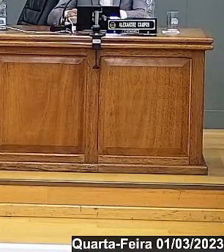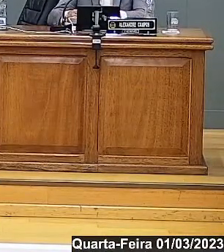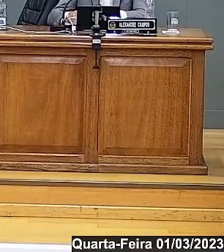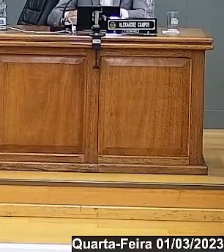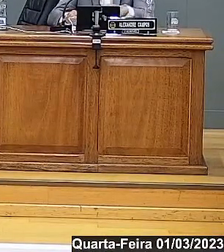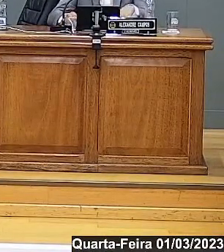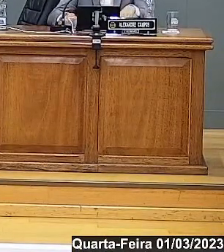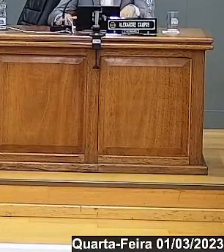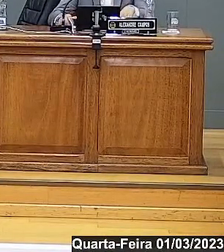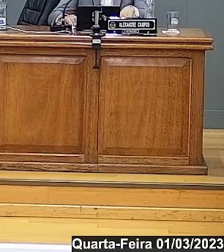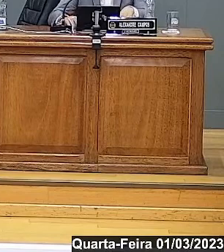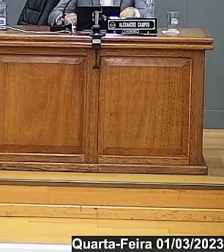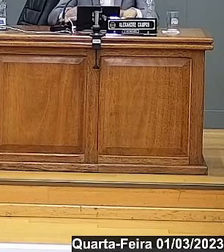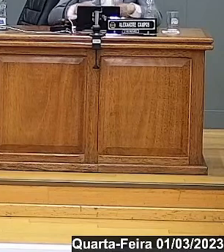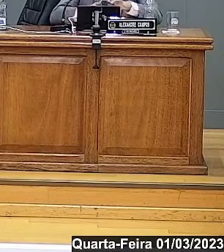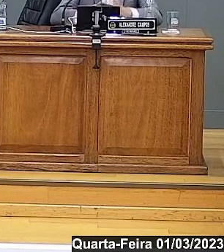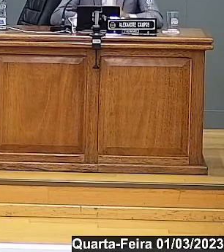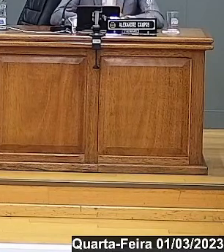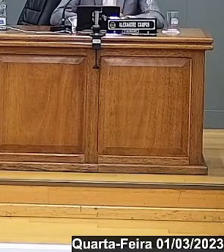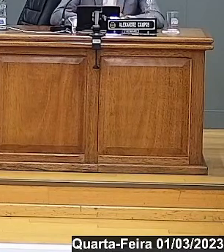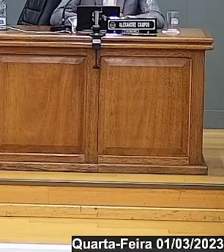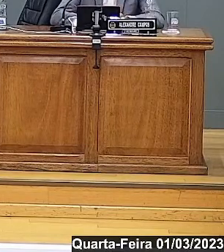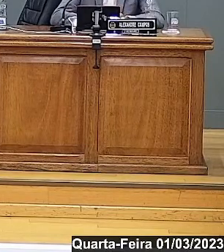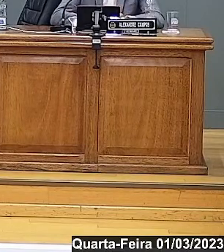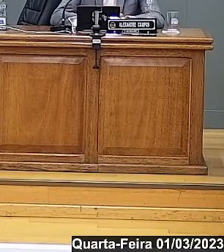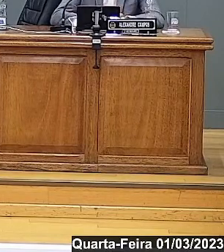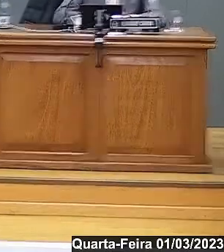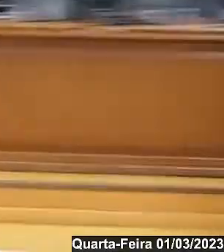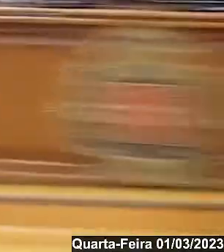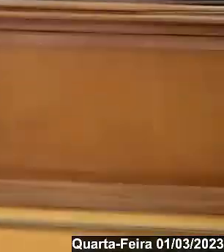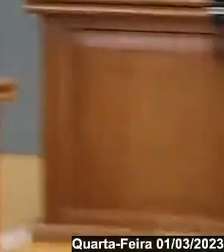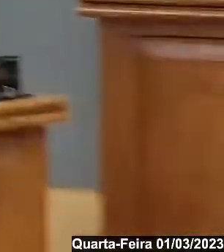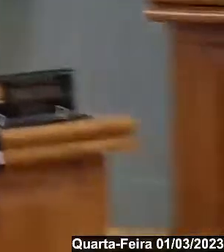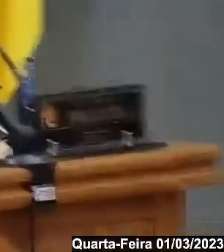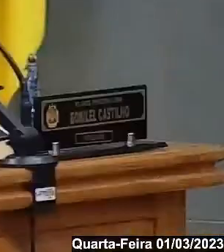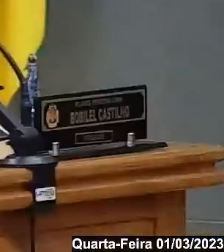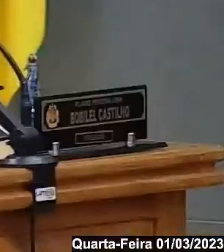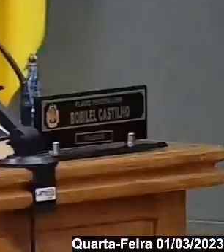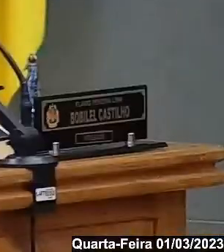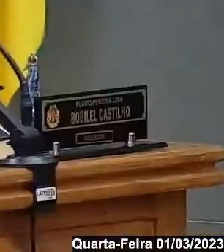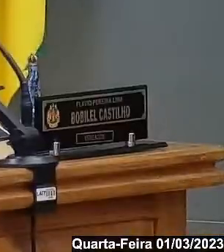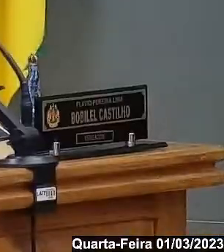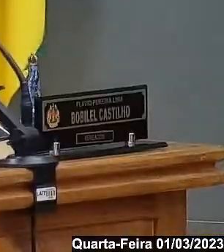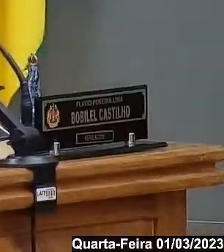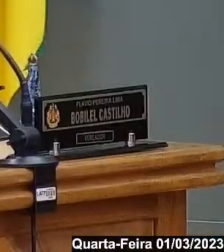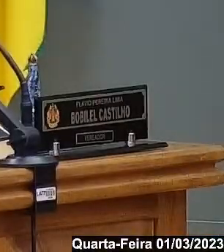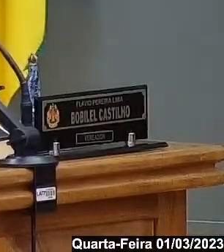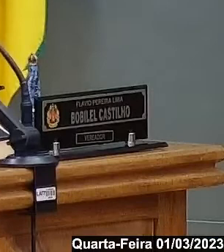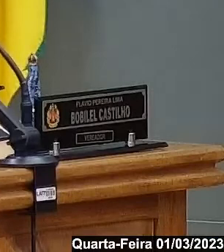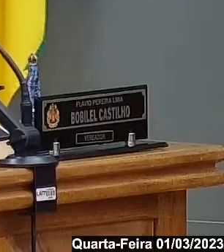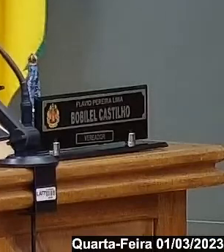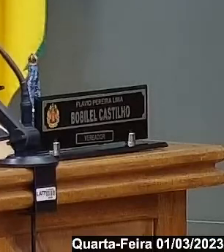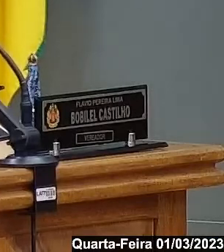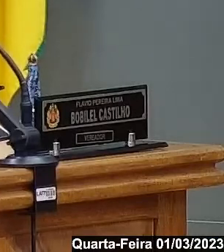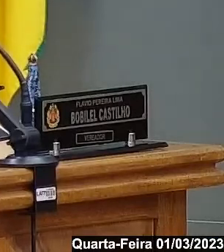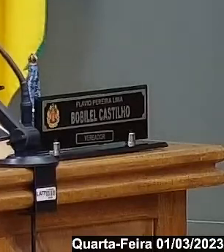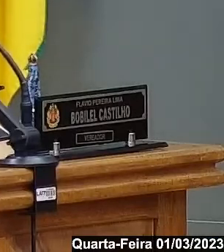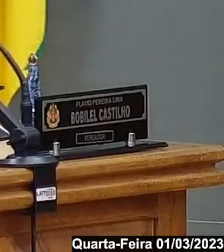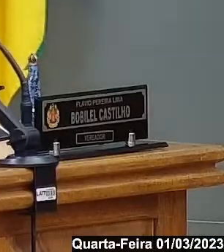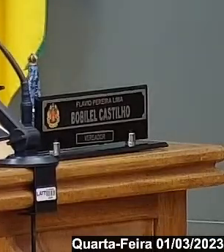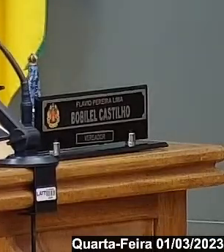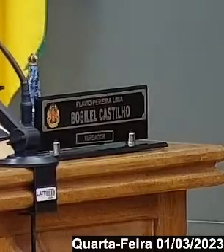Bom dia a todos, nobres vereadores, público presente, internauta que nos assiste. Quero aqui fazer os